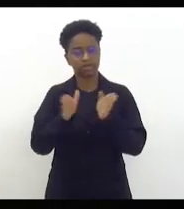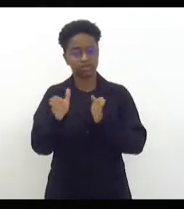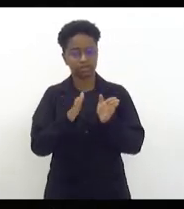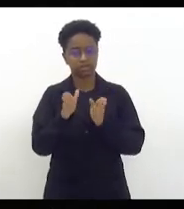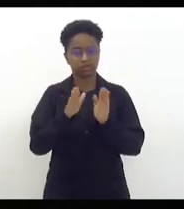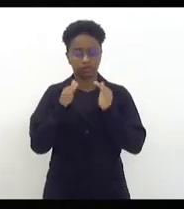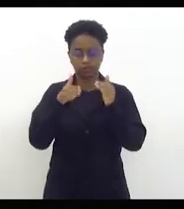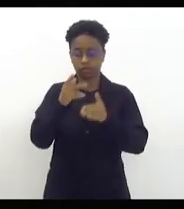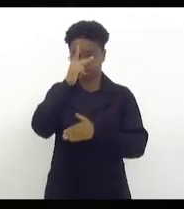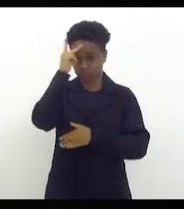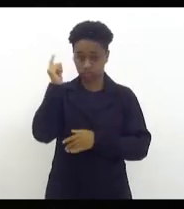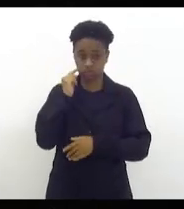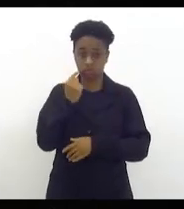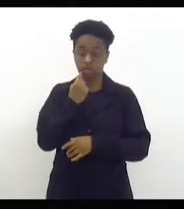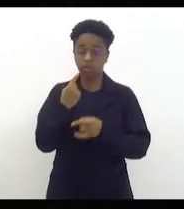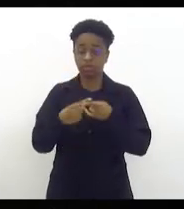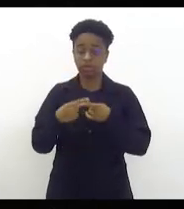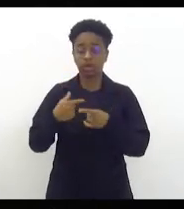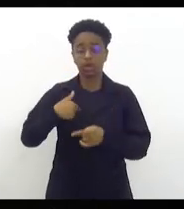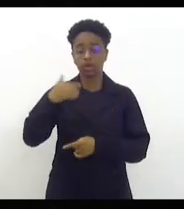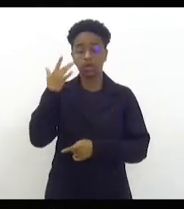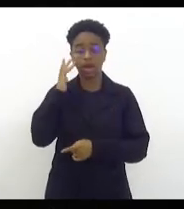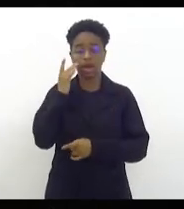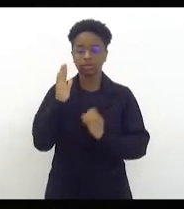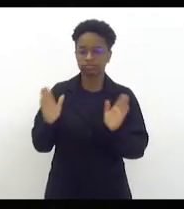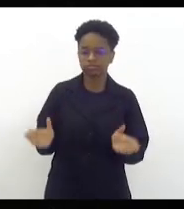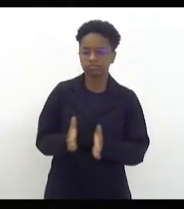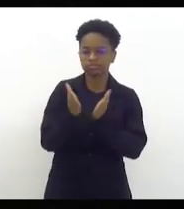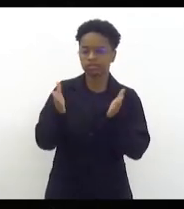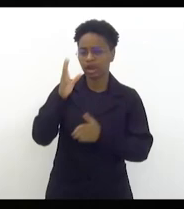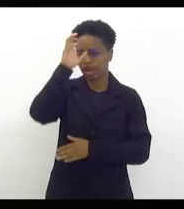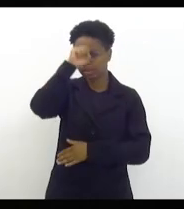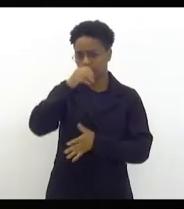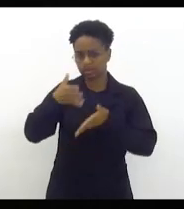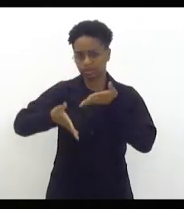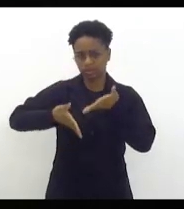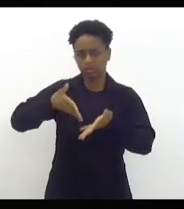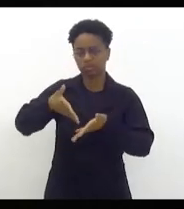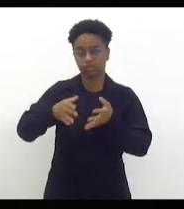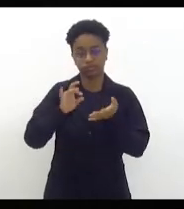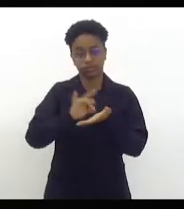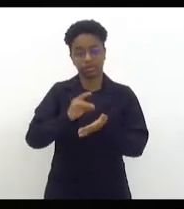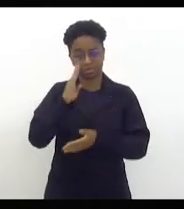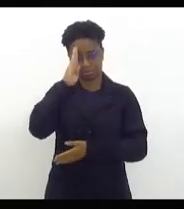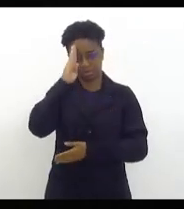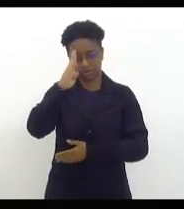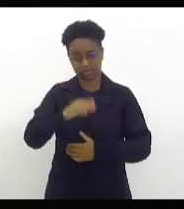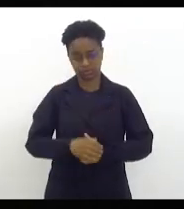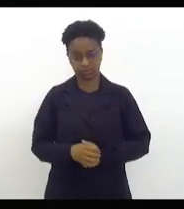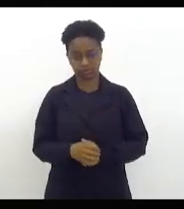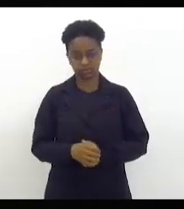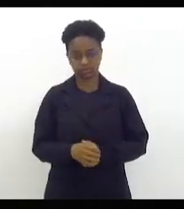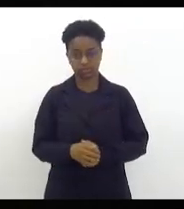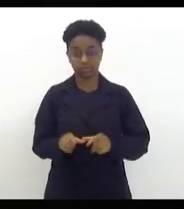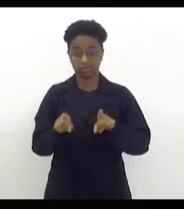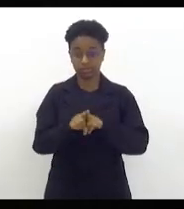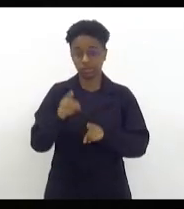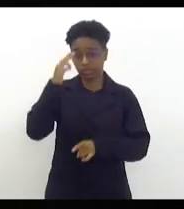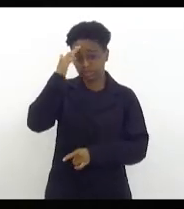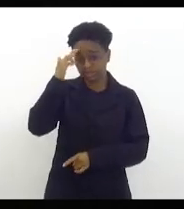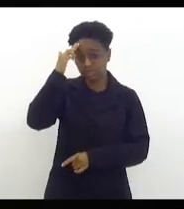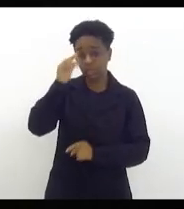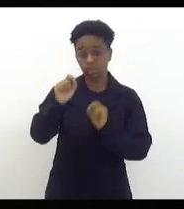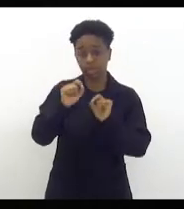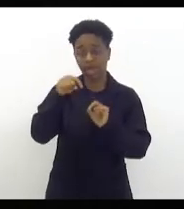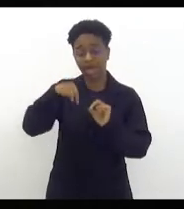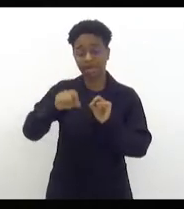pessoas surdas, porque eu acho que o estímulo à aprendizagem, essa língua de sinais, é fundamental. E o sonho será, né,